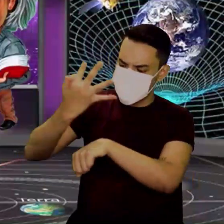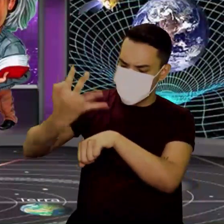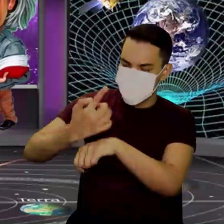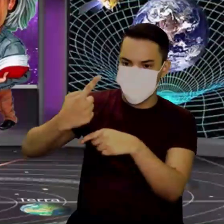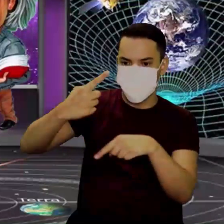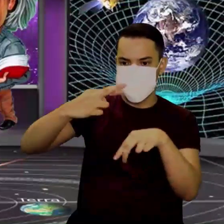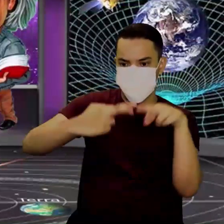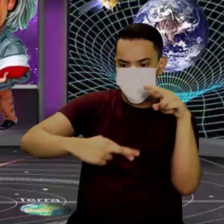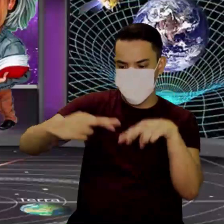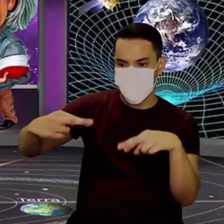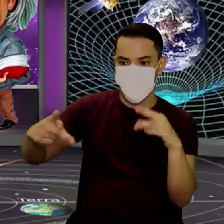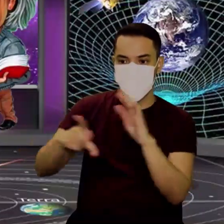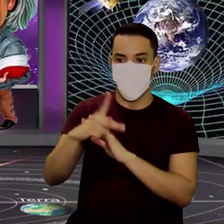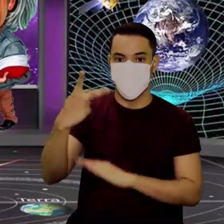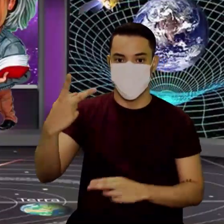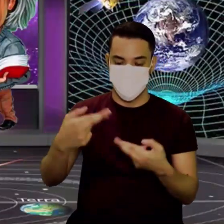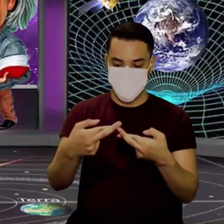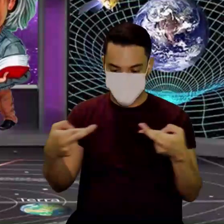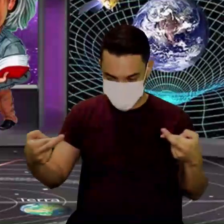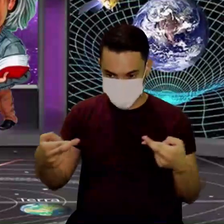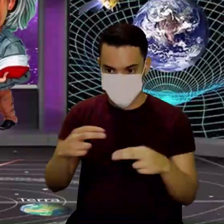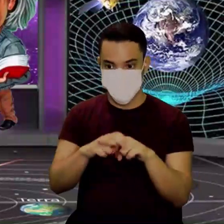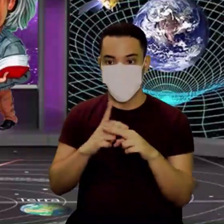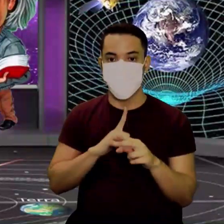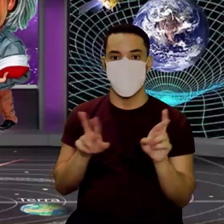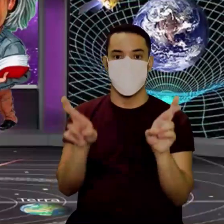a resistência dele, tá? Então, tem essa